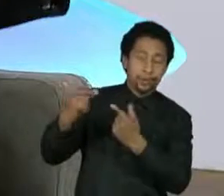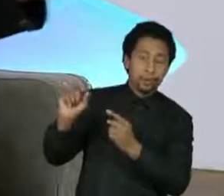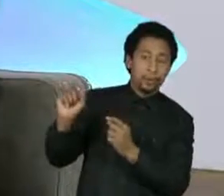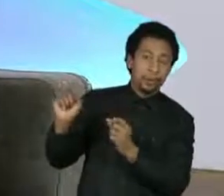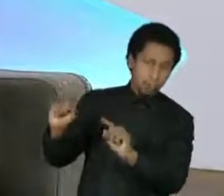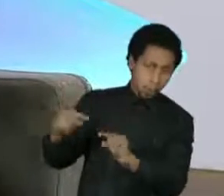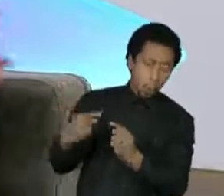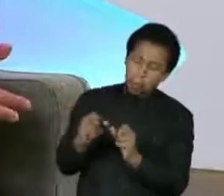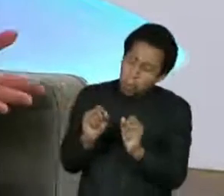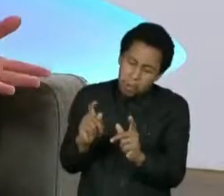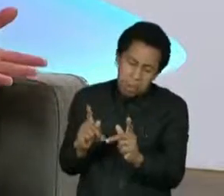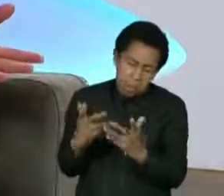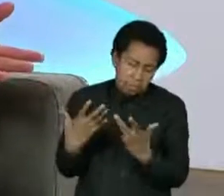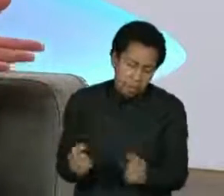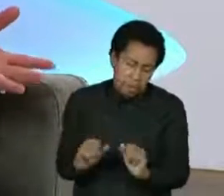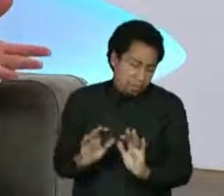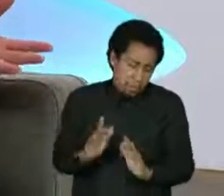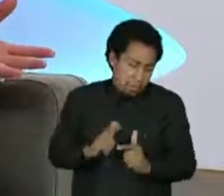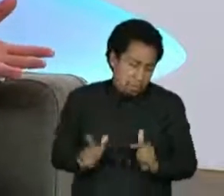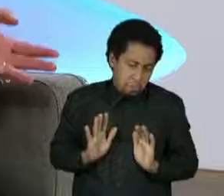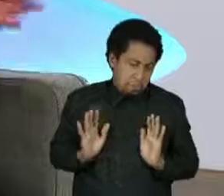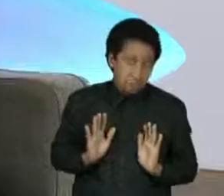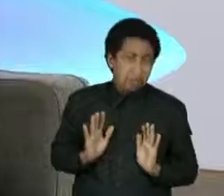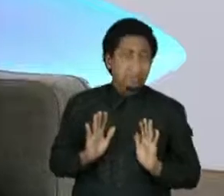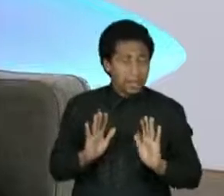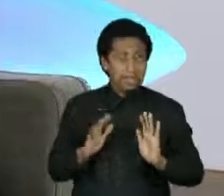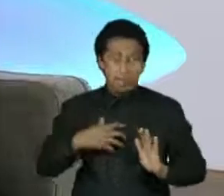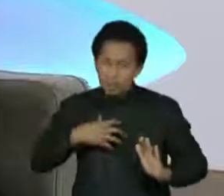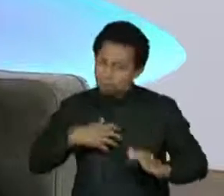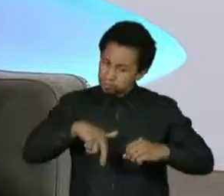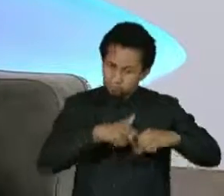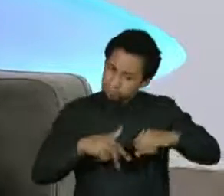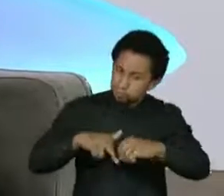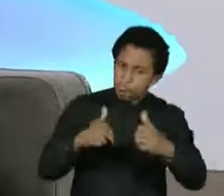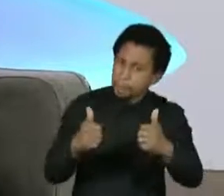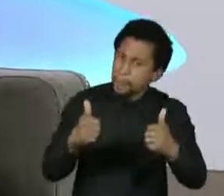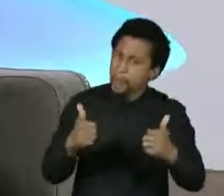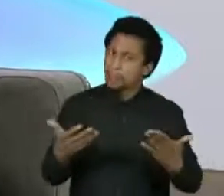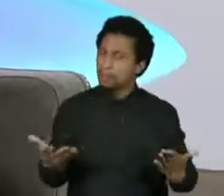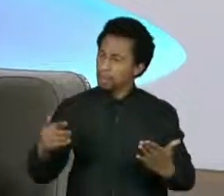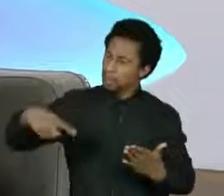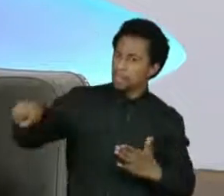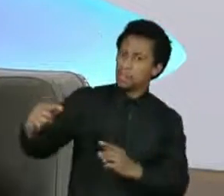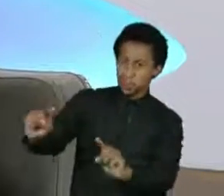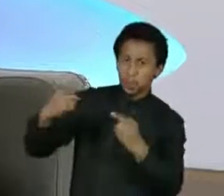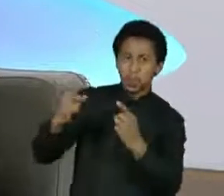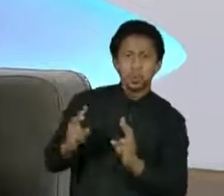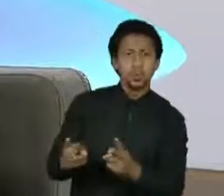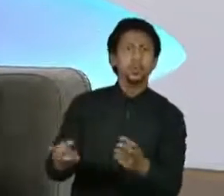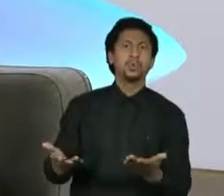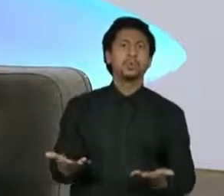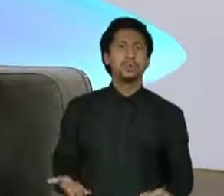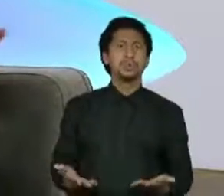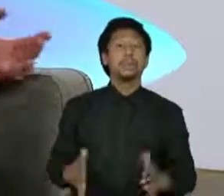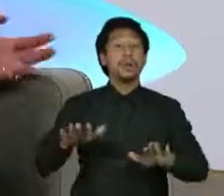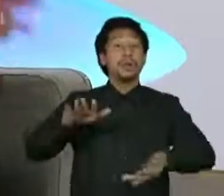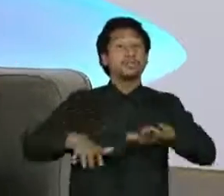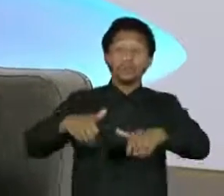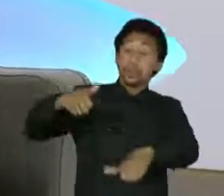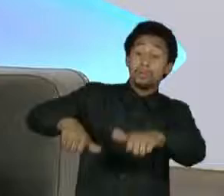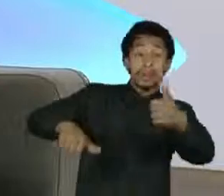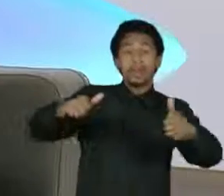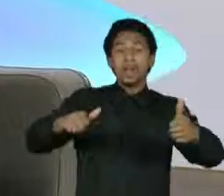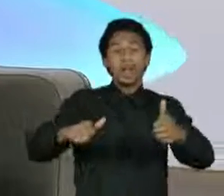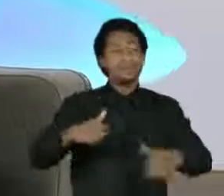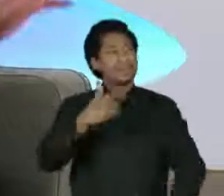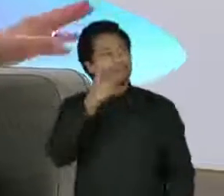bem e recebia a crítica, eu também ficava invocado, mas também tinha aquele jogo que eu avaliava que eu tinha jogado